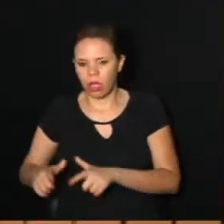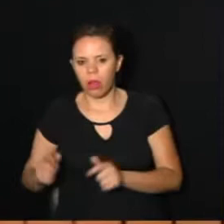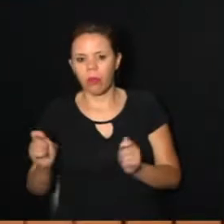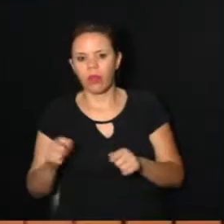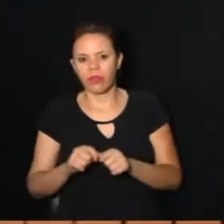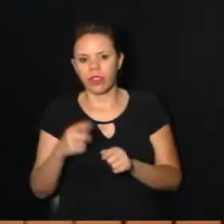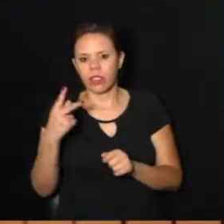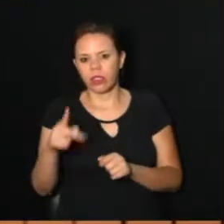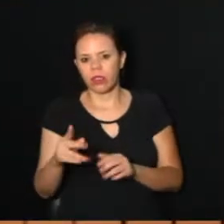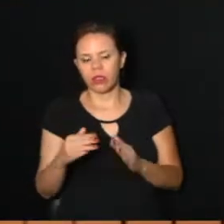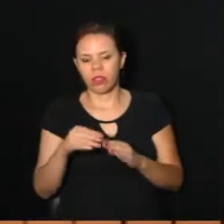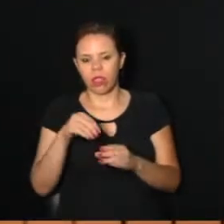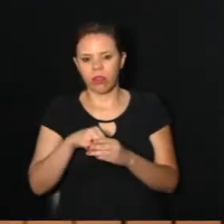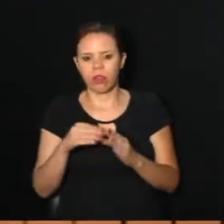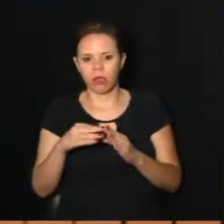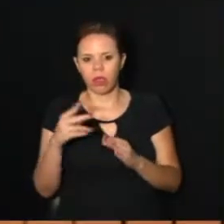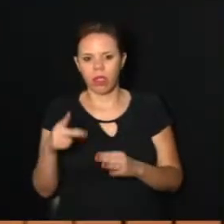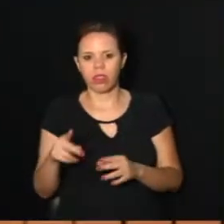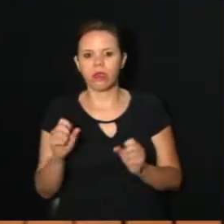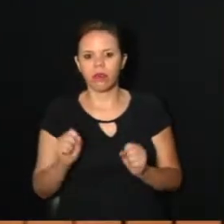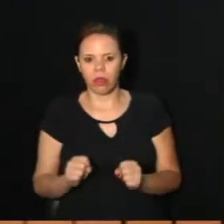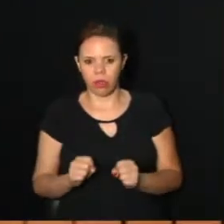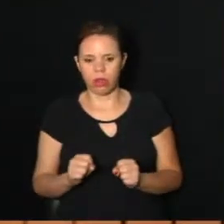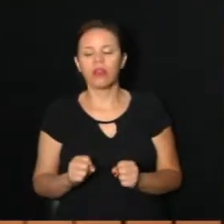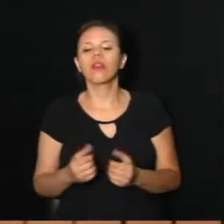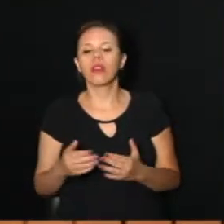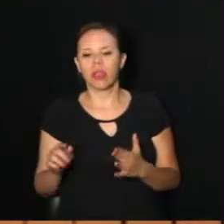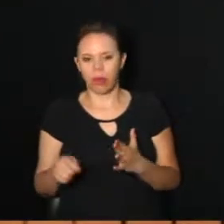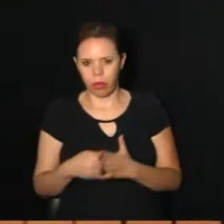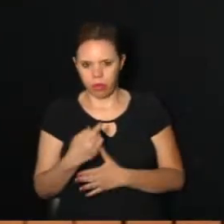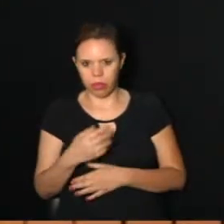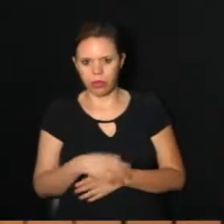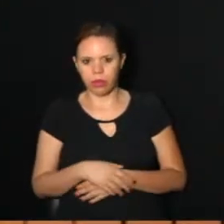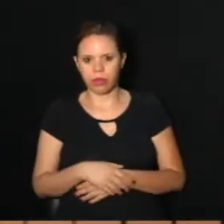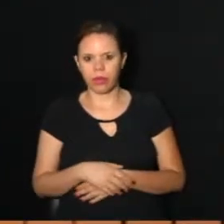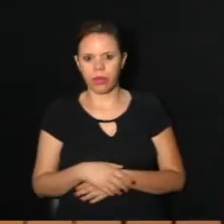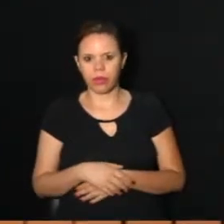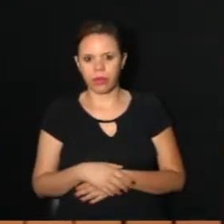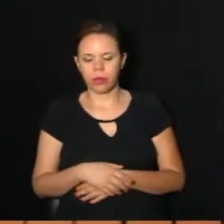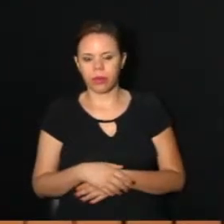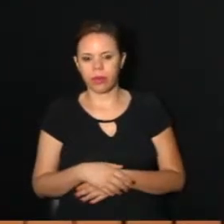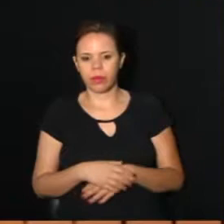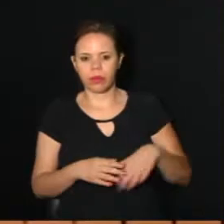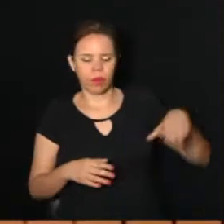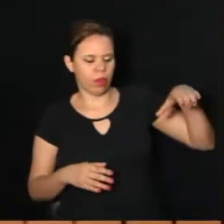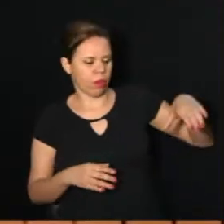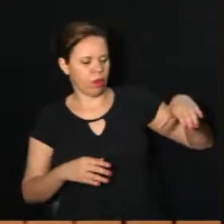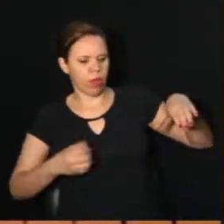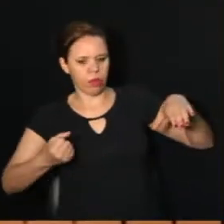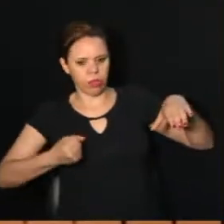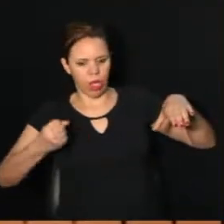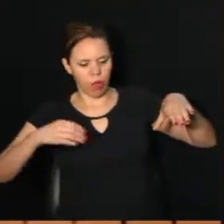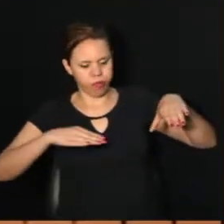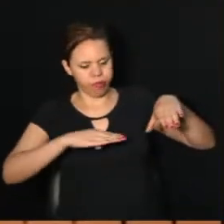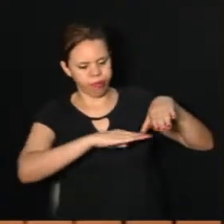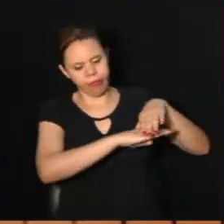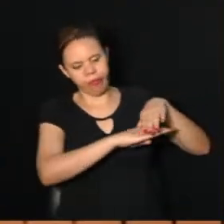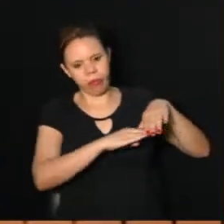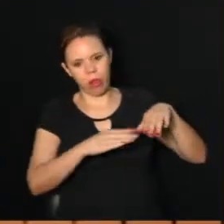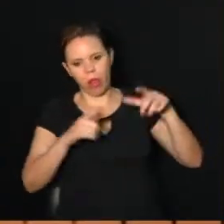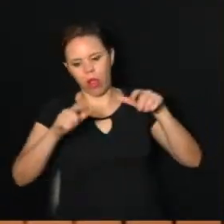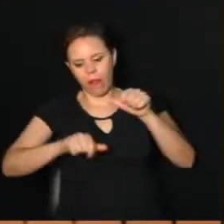na sua casa. É permitido. Aquela garagem que vira cabeleireiro, que vira